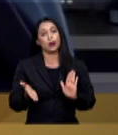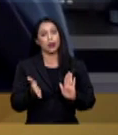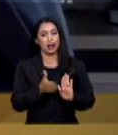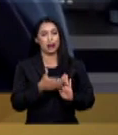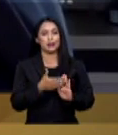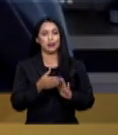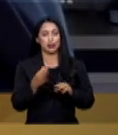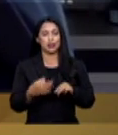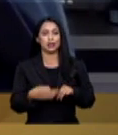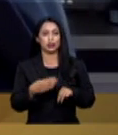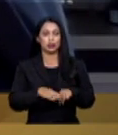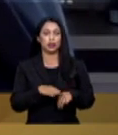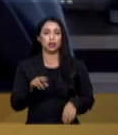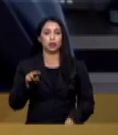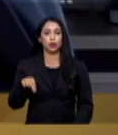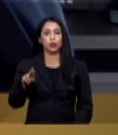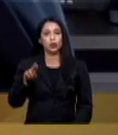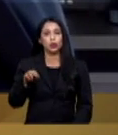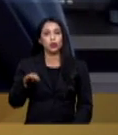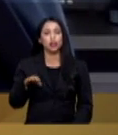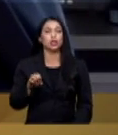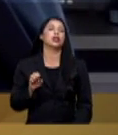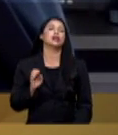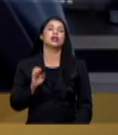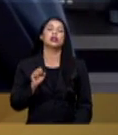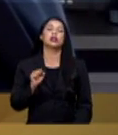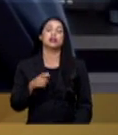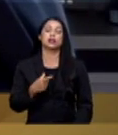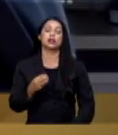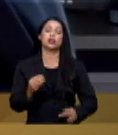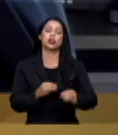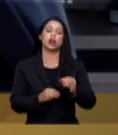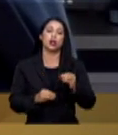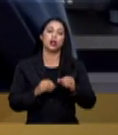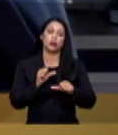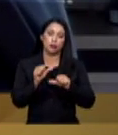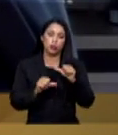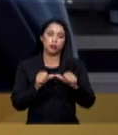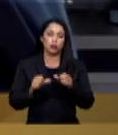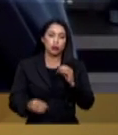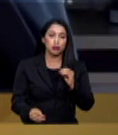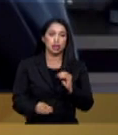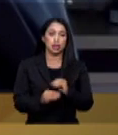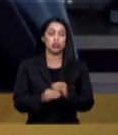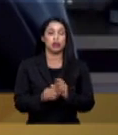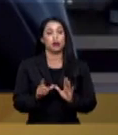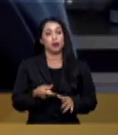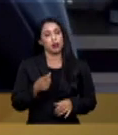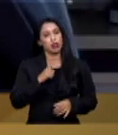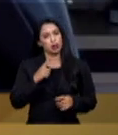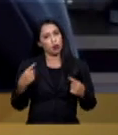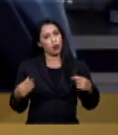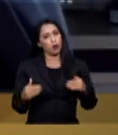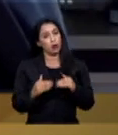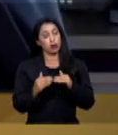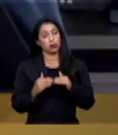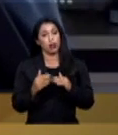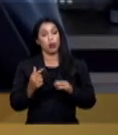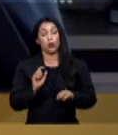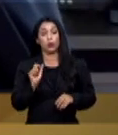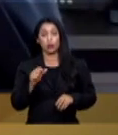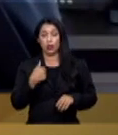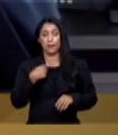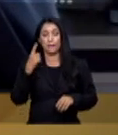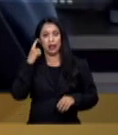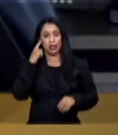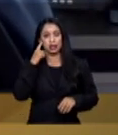proposta do ministro Cássio Nunes Marques de modulação faz todo o sentido. De modo que eu acho que não há possibilidade de